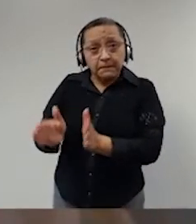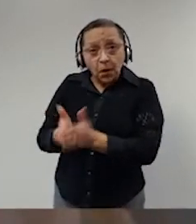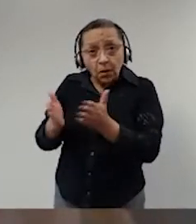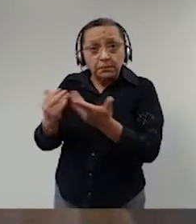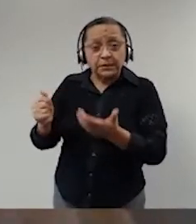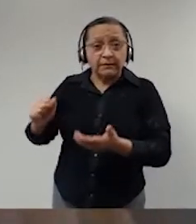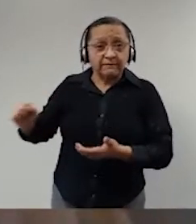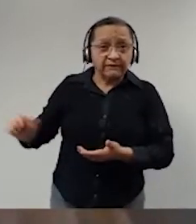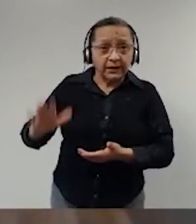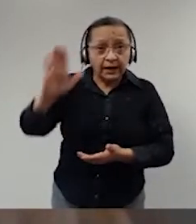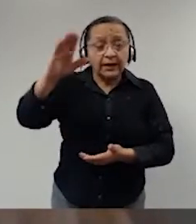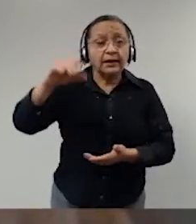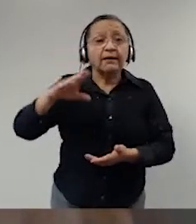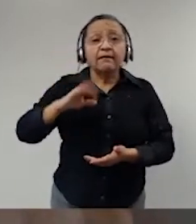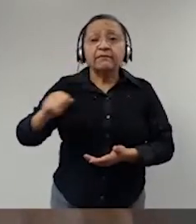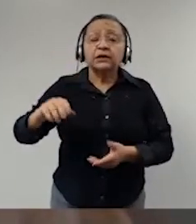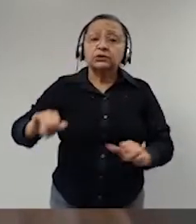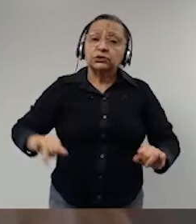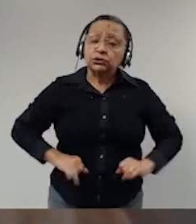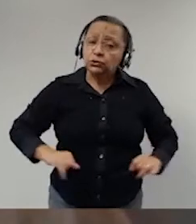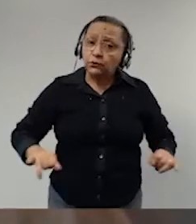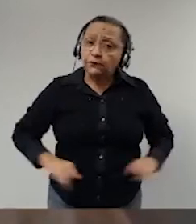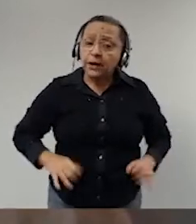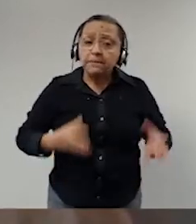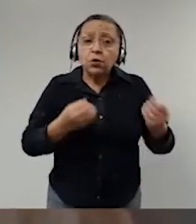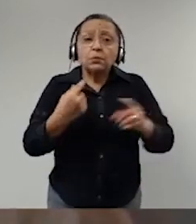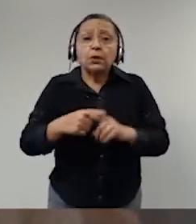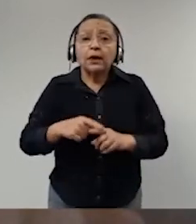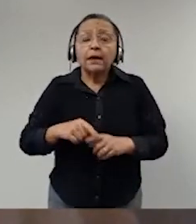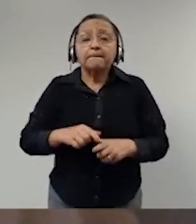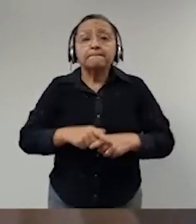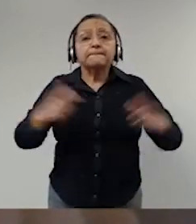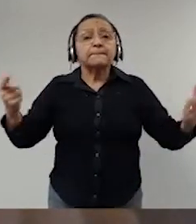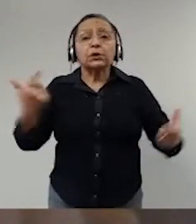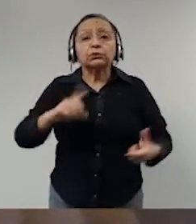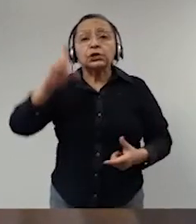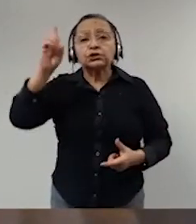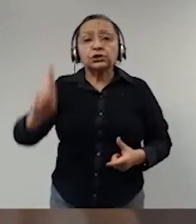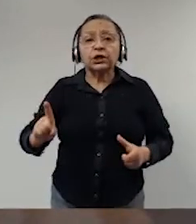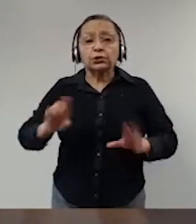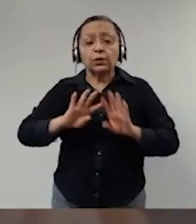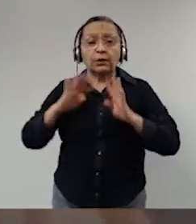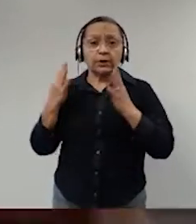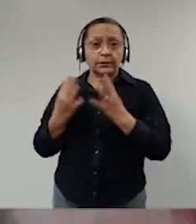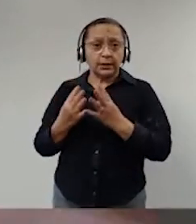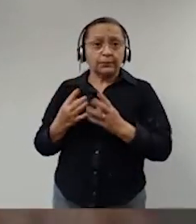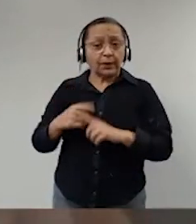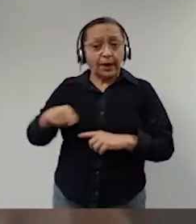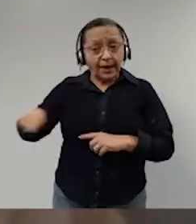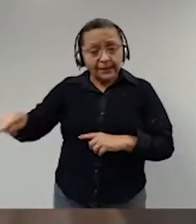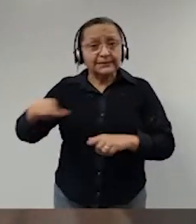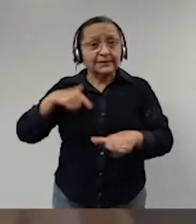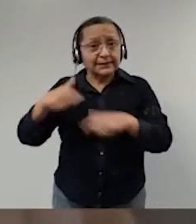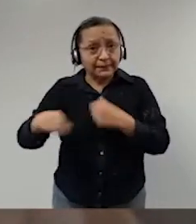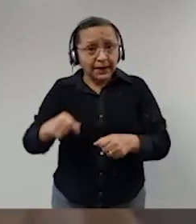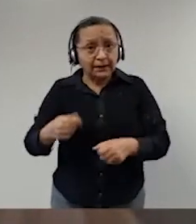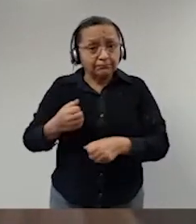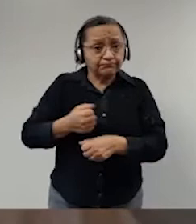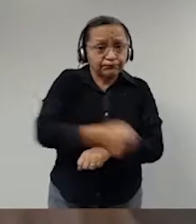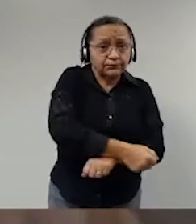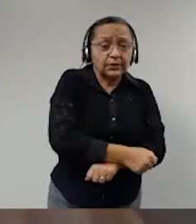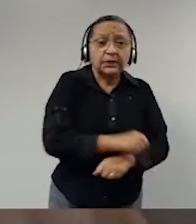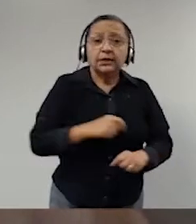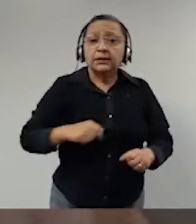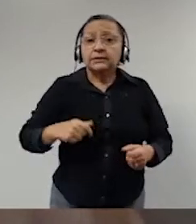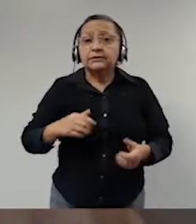direito ao isolamento social, porque parte desses territórios é quem mantém o home office de quem pode pagar e ficar em casa. Você imagina,